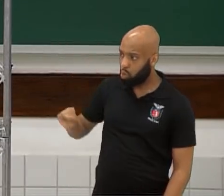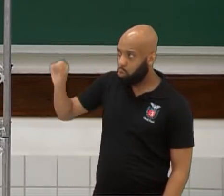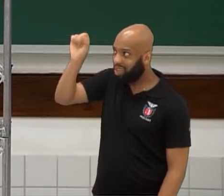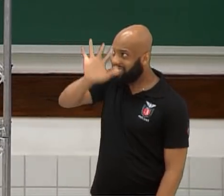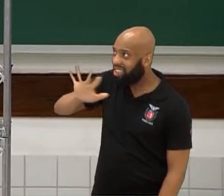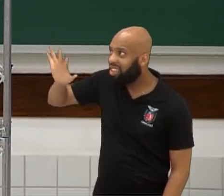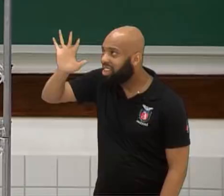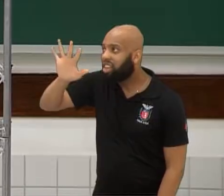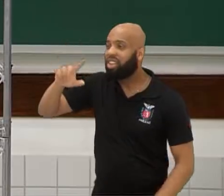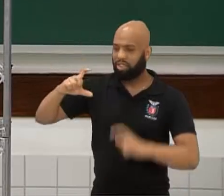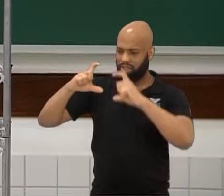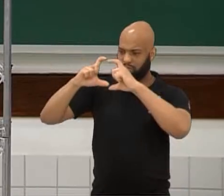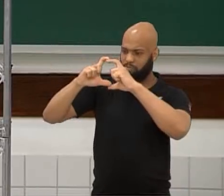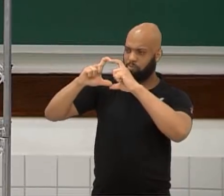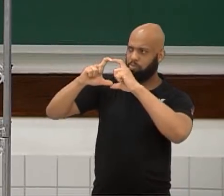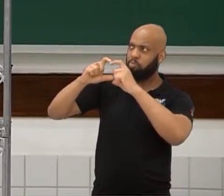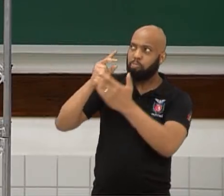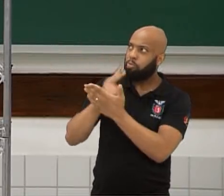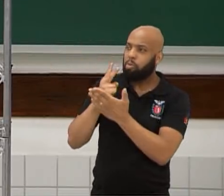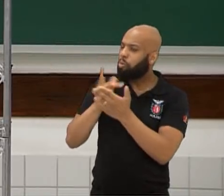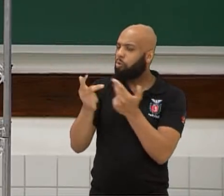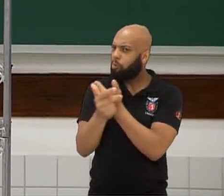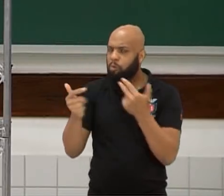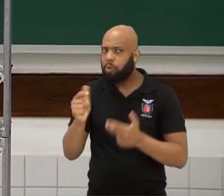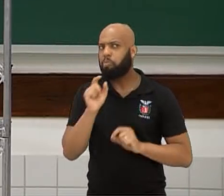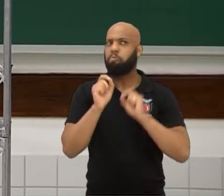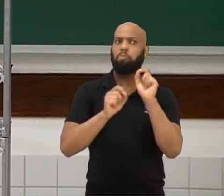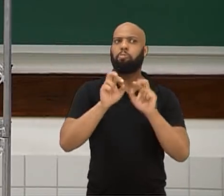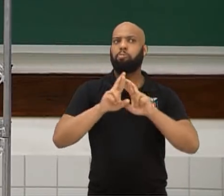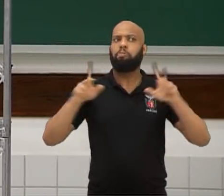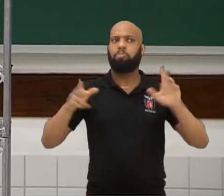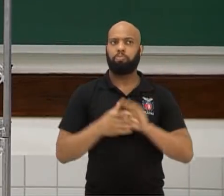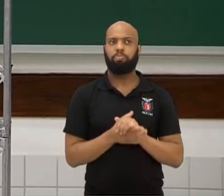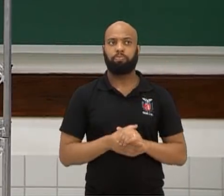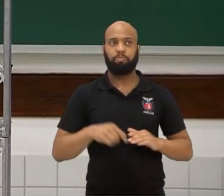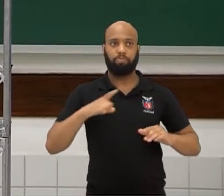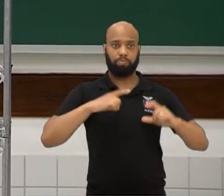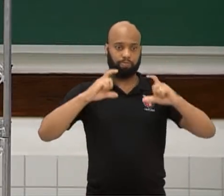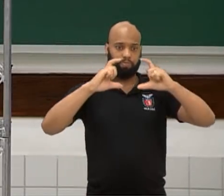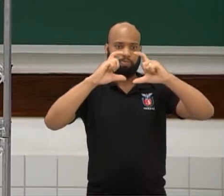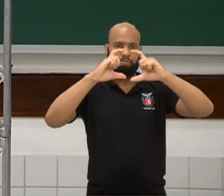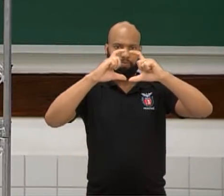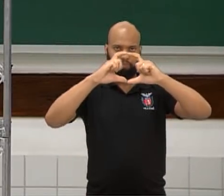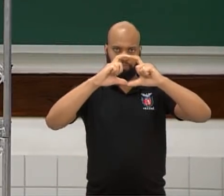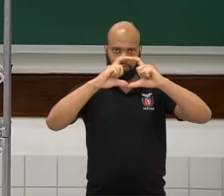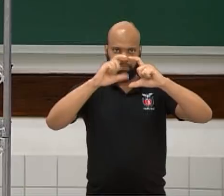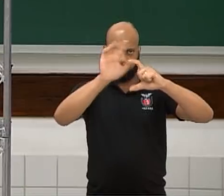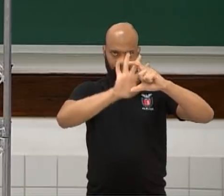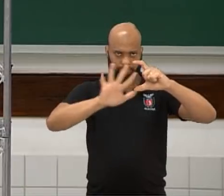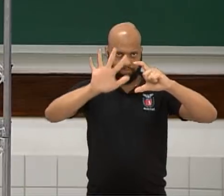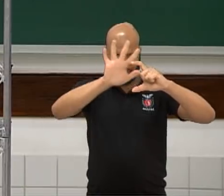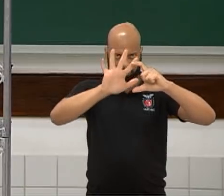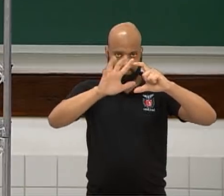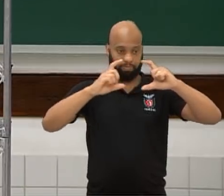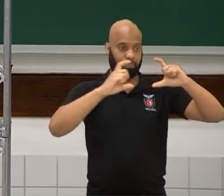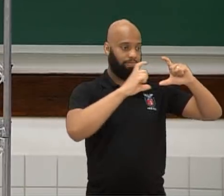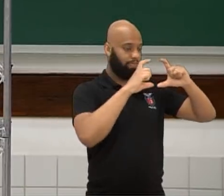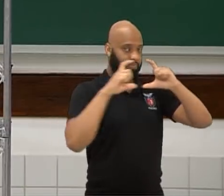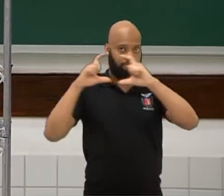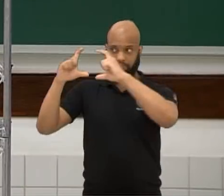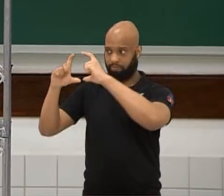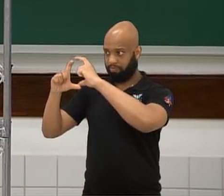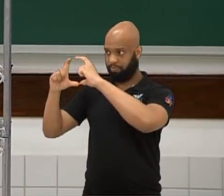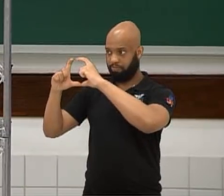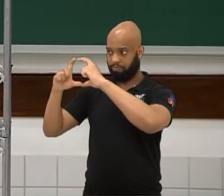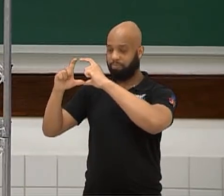mesma coisa? Será? Então, vejamos aqui. Círculo e circunferência não são a mesma